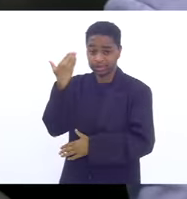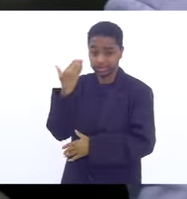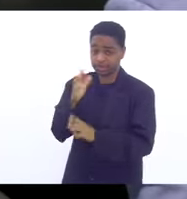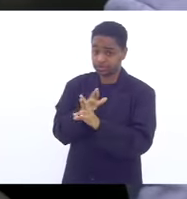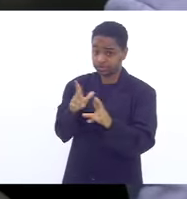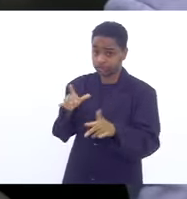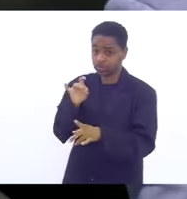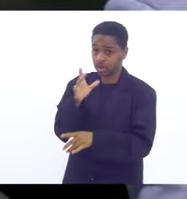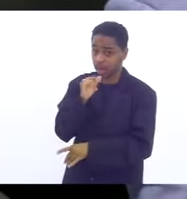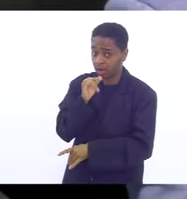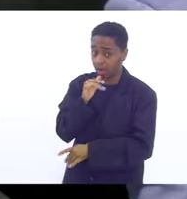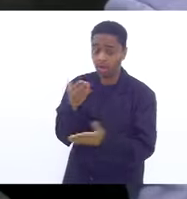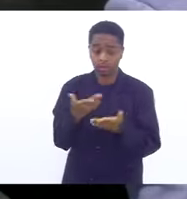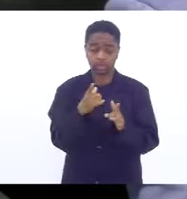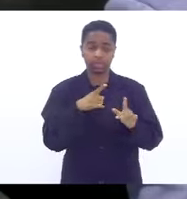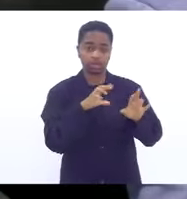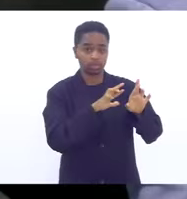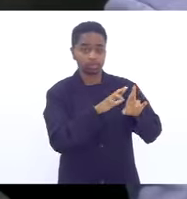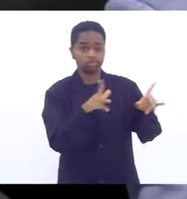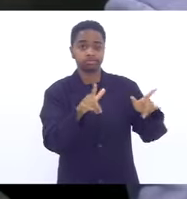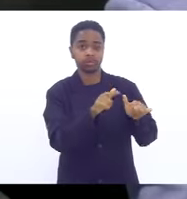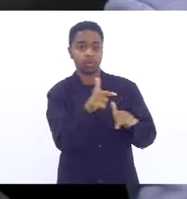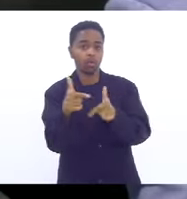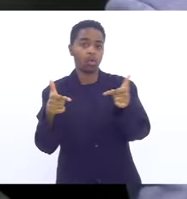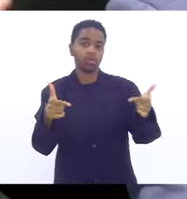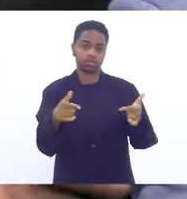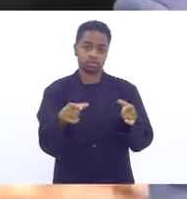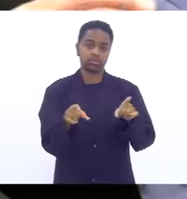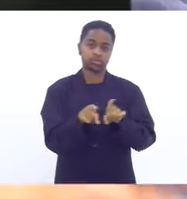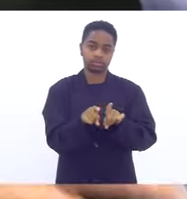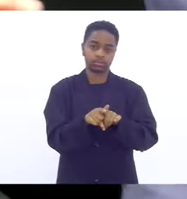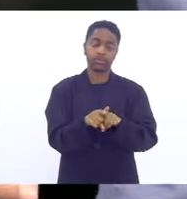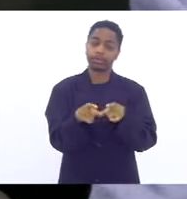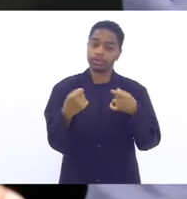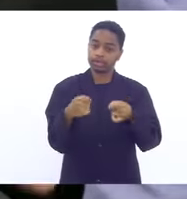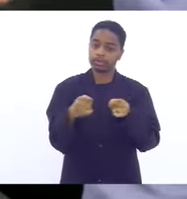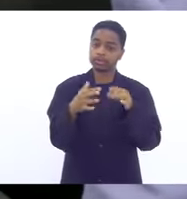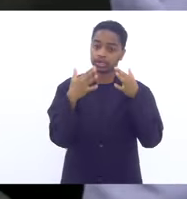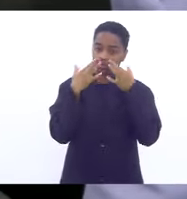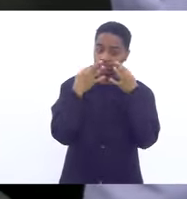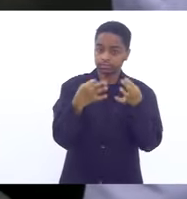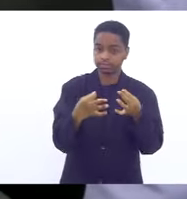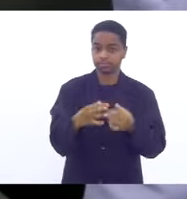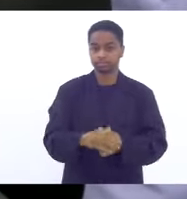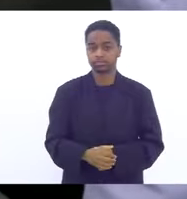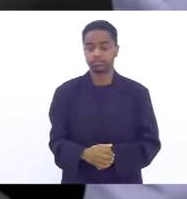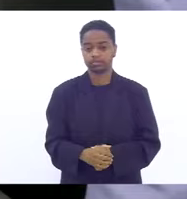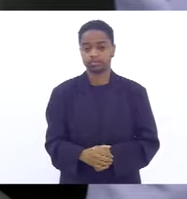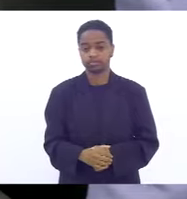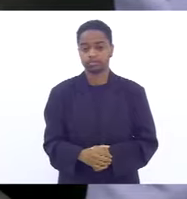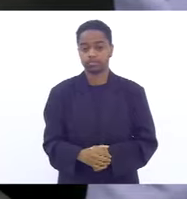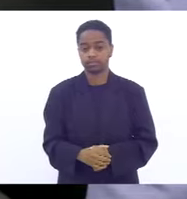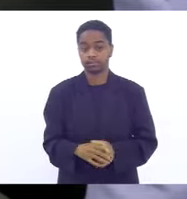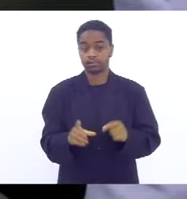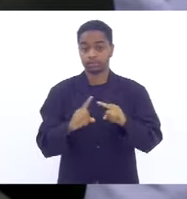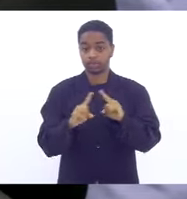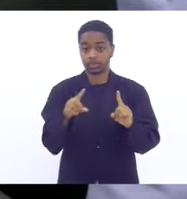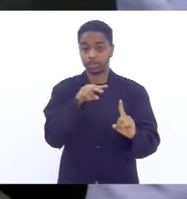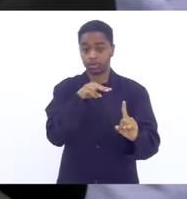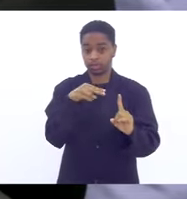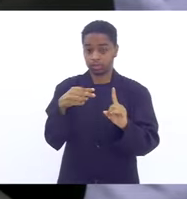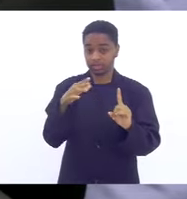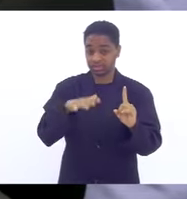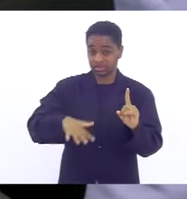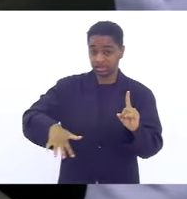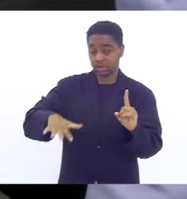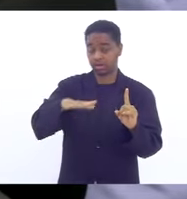hidrelétrica, hoje nós temos outras, várias outras formas. E isso também está sendo levado em consideração. Mas isso, do ponto de vista da geração